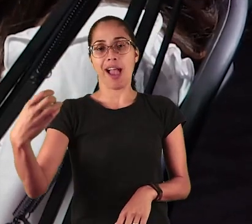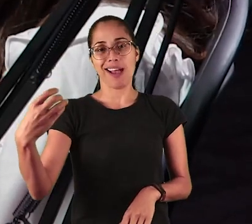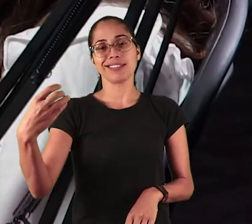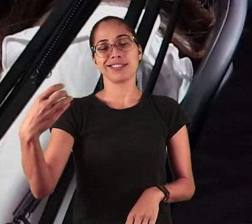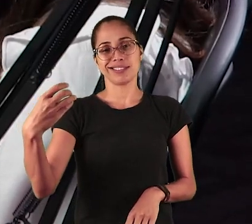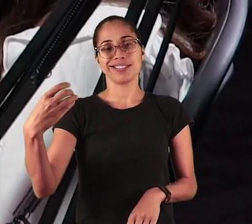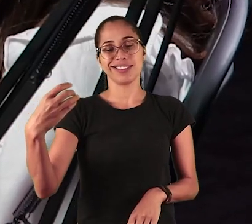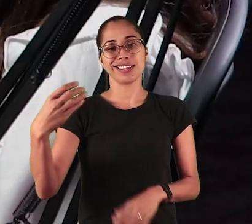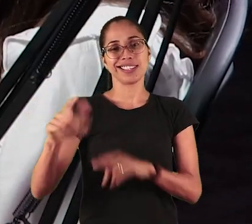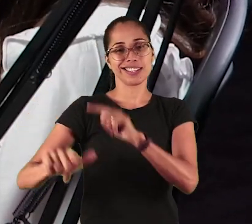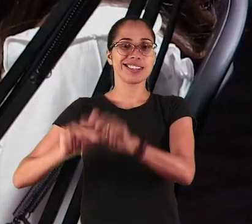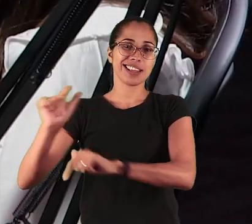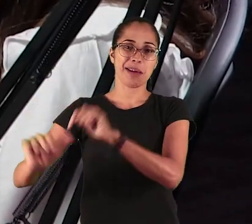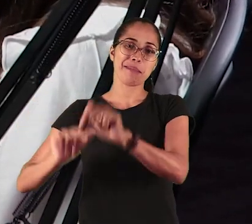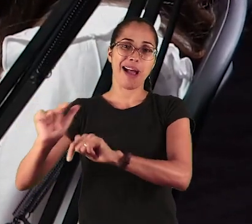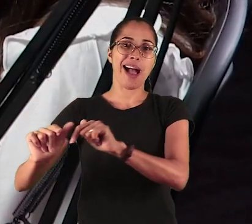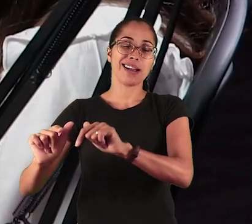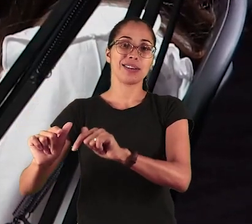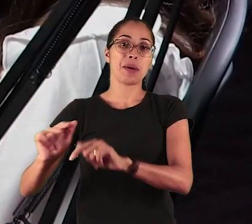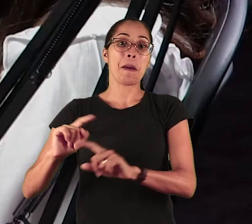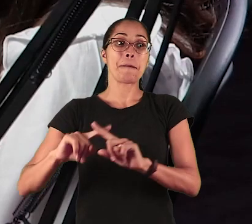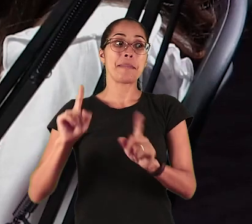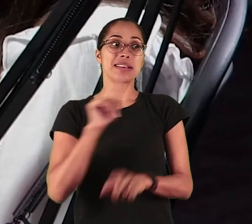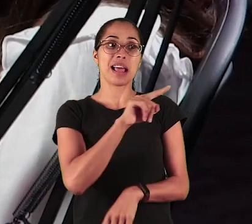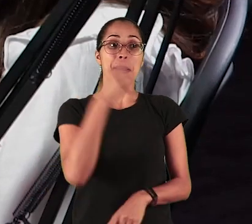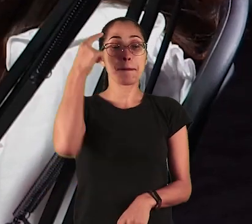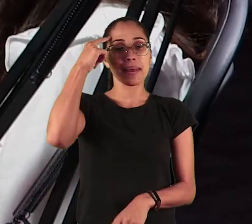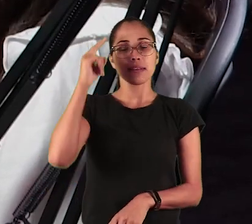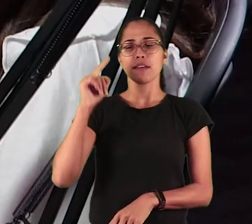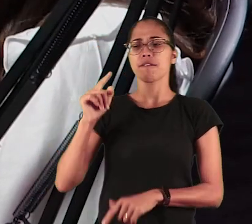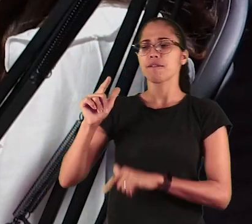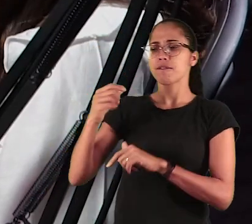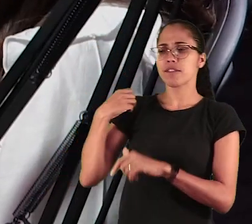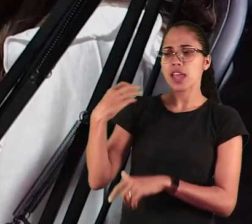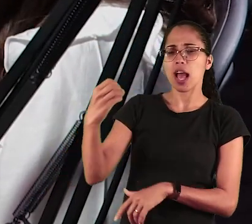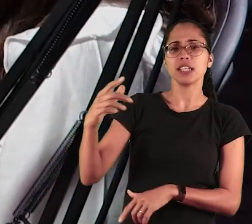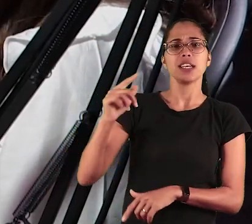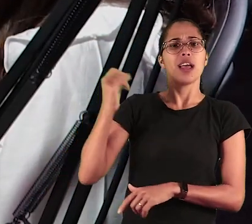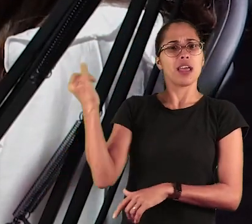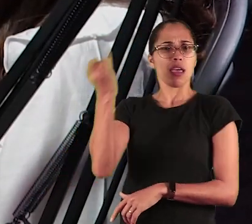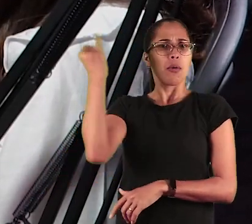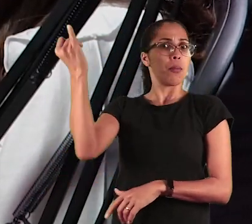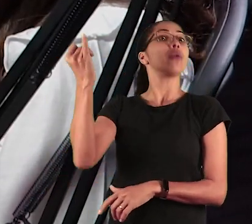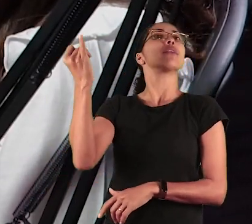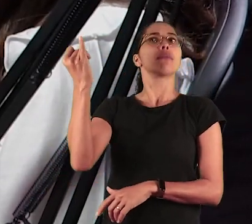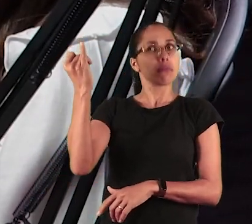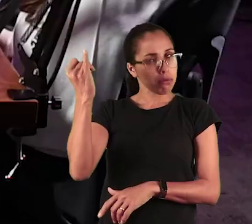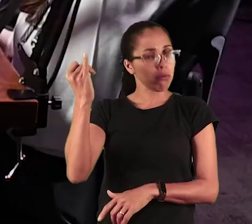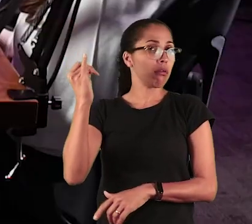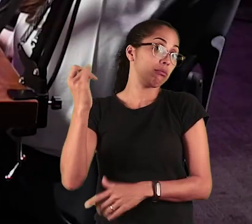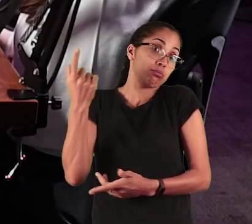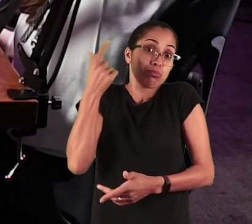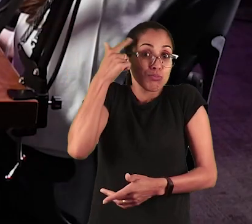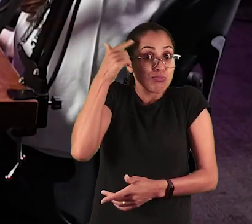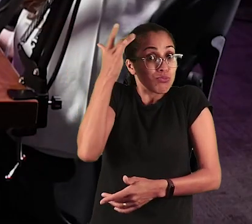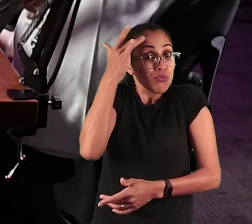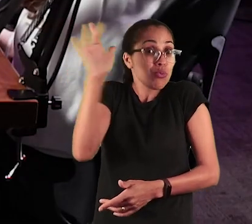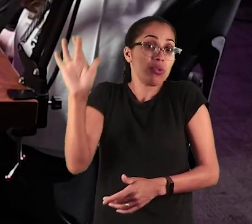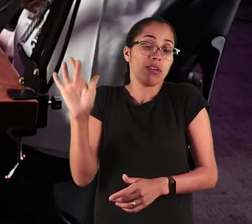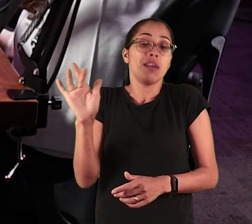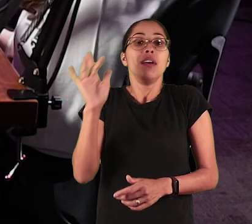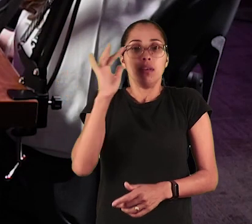para pensar que eventualmente aquela viagem de trabalho pode ser muito importante né então eu acho que você a gente julgar